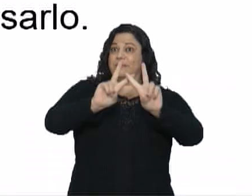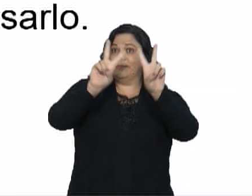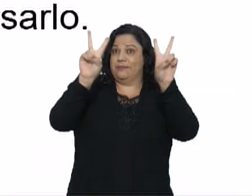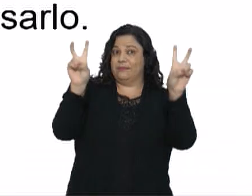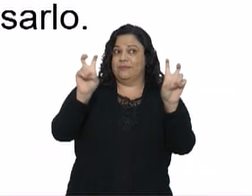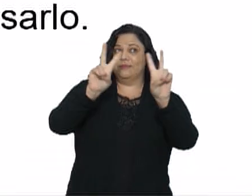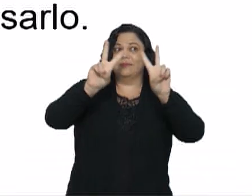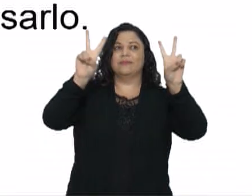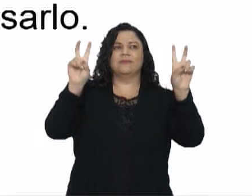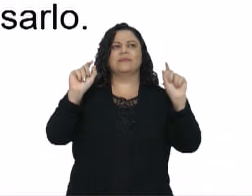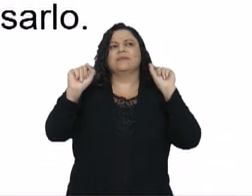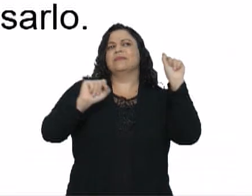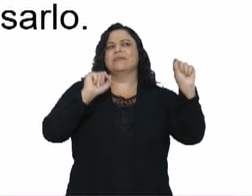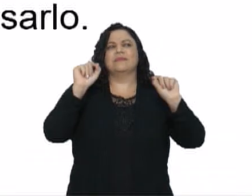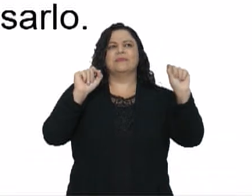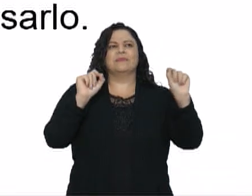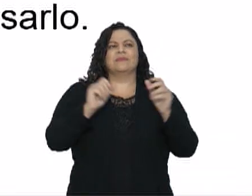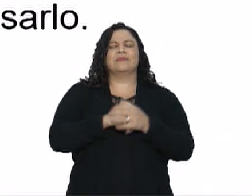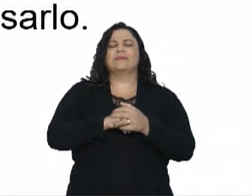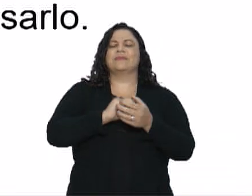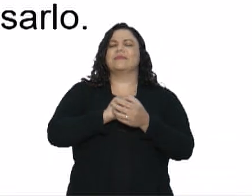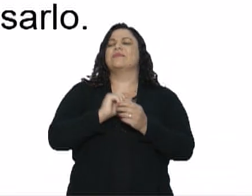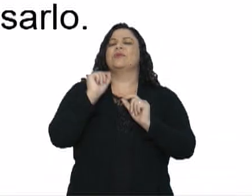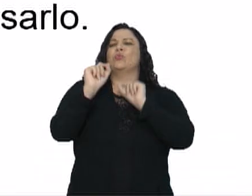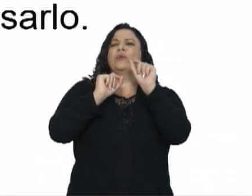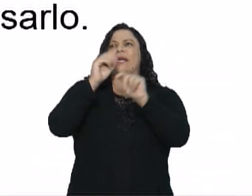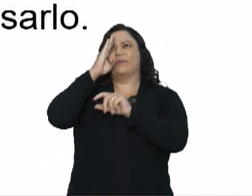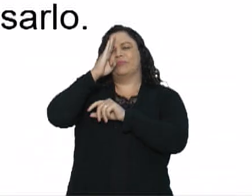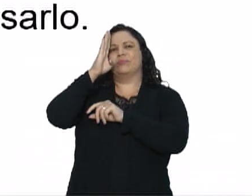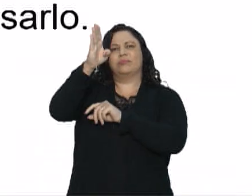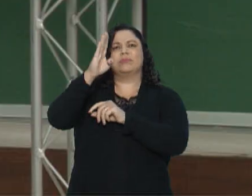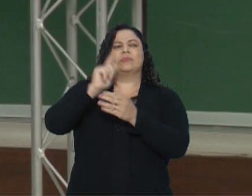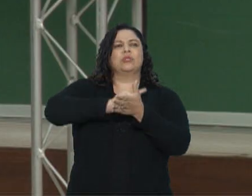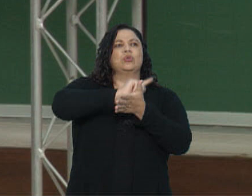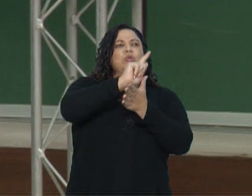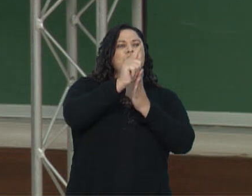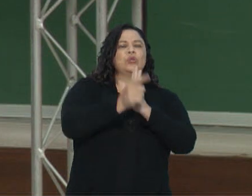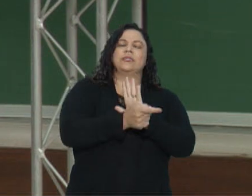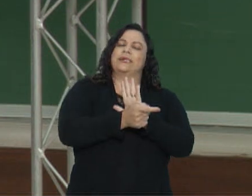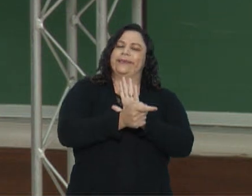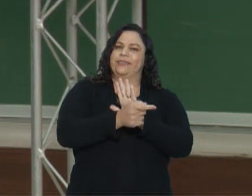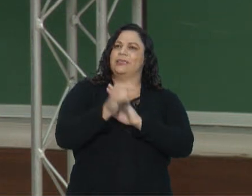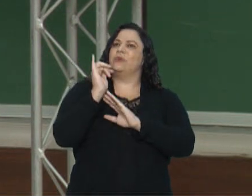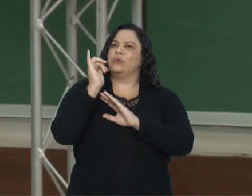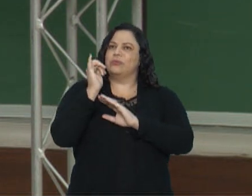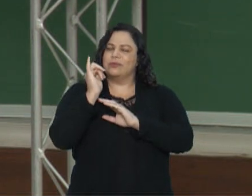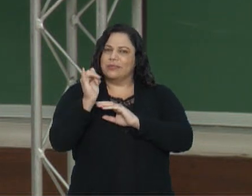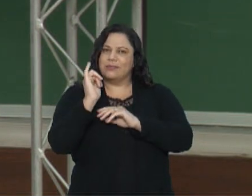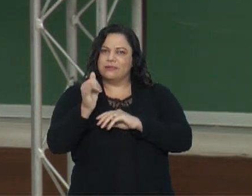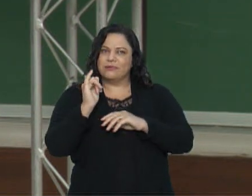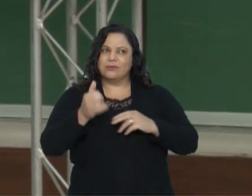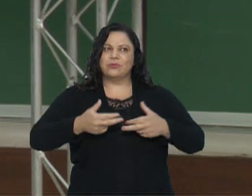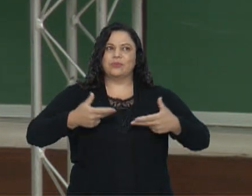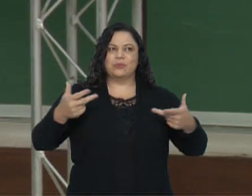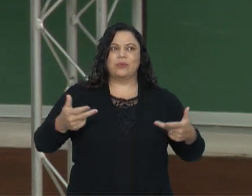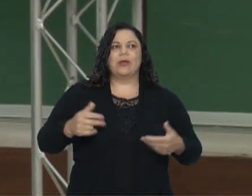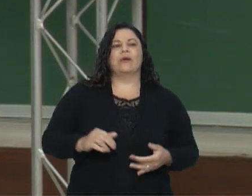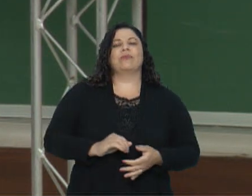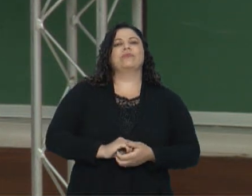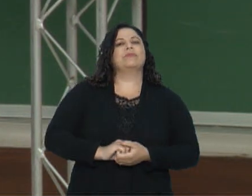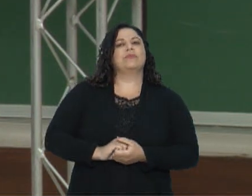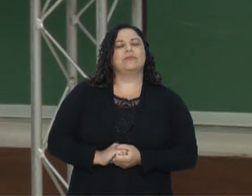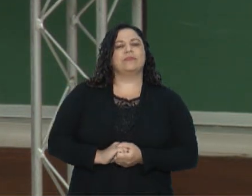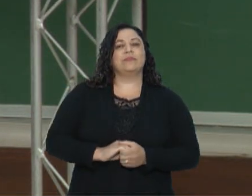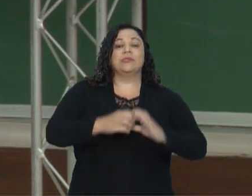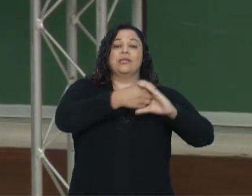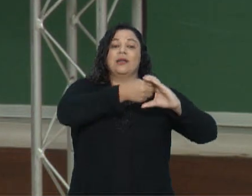¿os acordáis? Titular, manchete. Observamos las características de un titular, incluso su función social. O